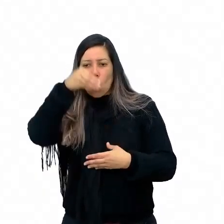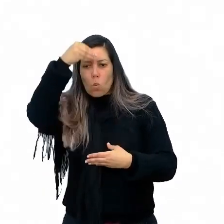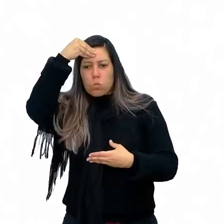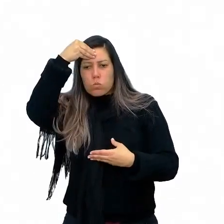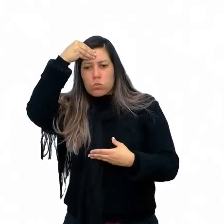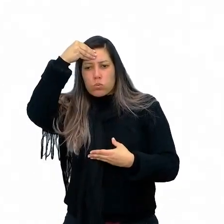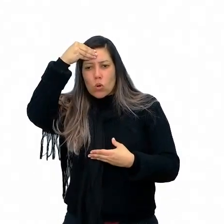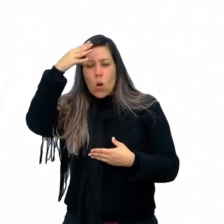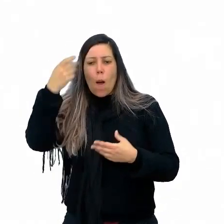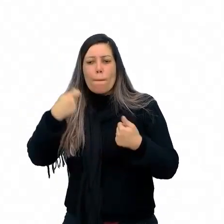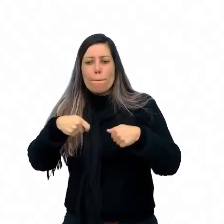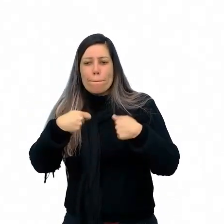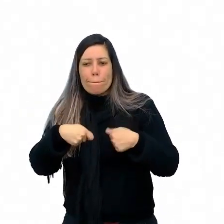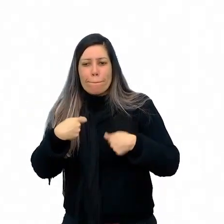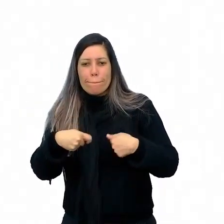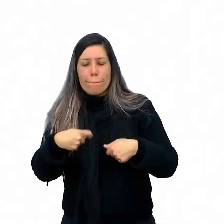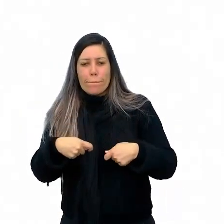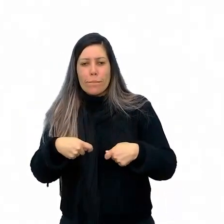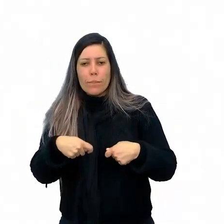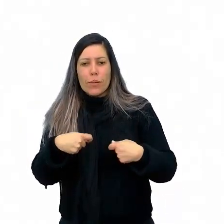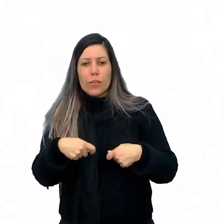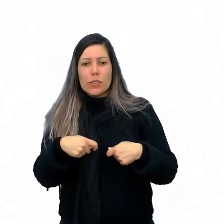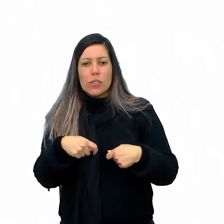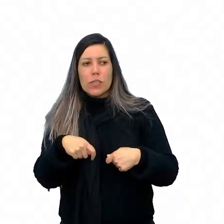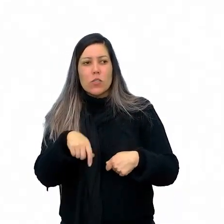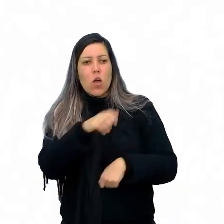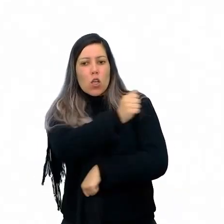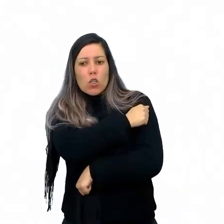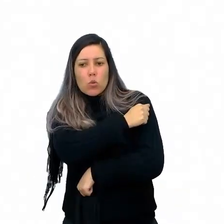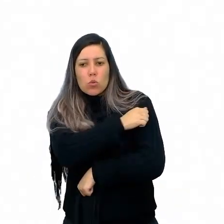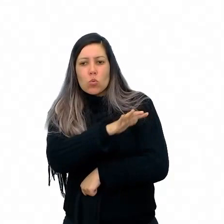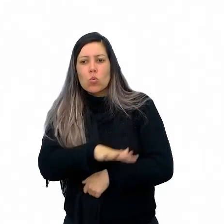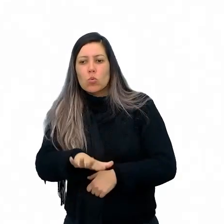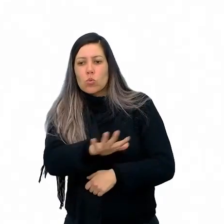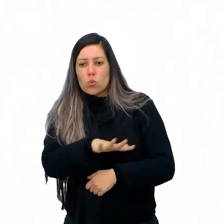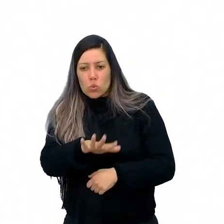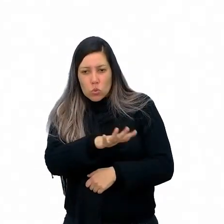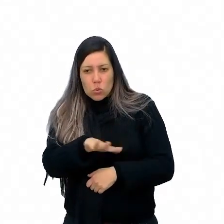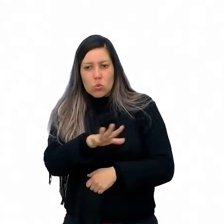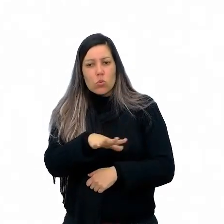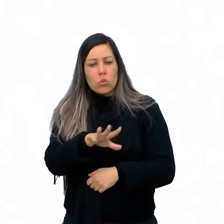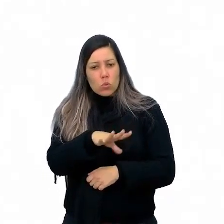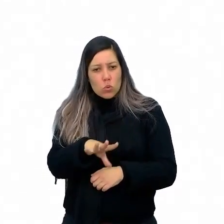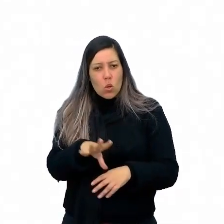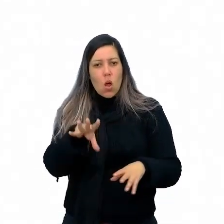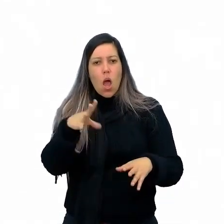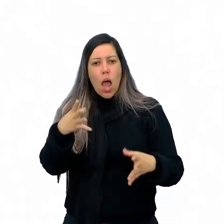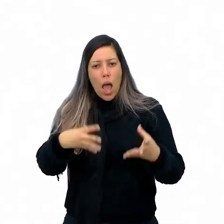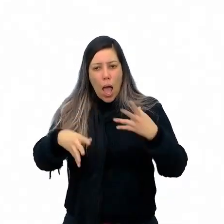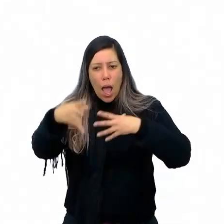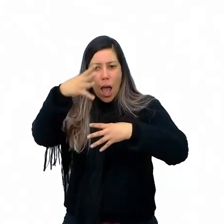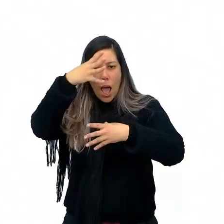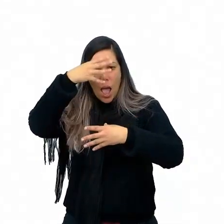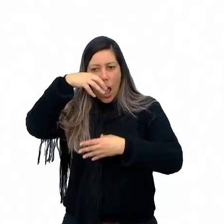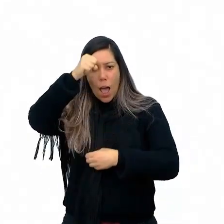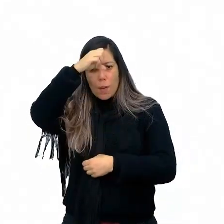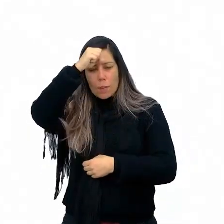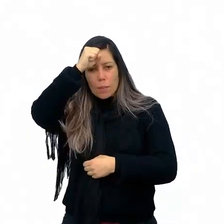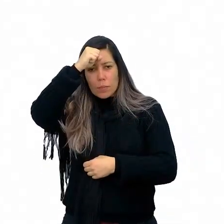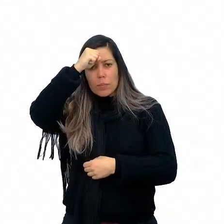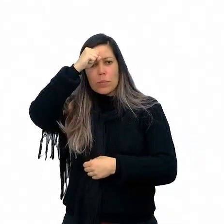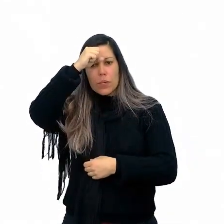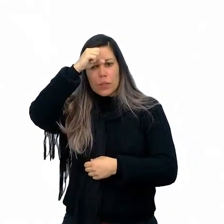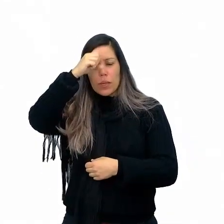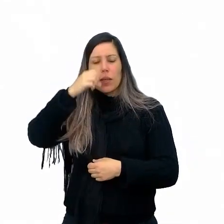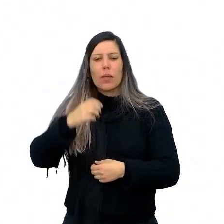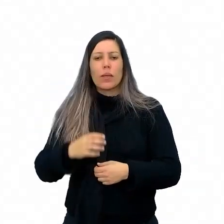que eu preciso que eles estejam disponíveis, tanto para mim, enquanto docente, quanto aos